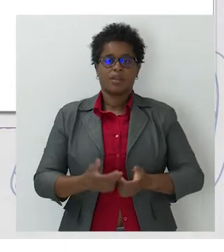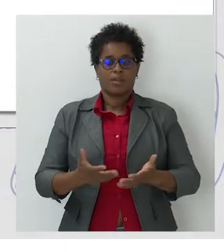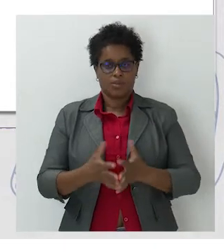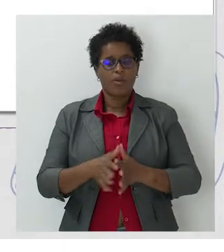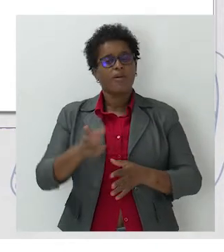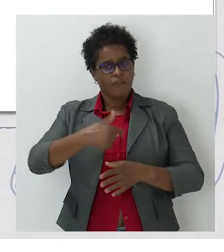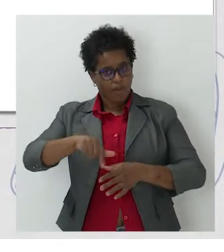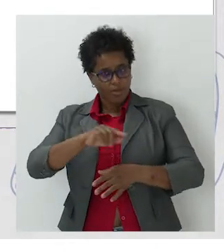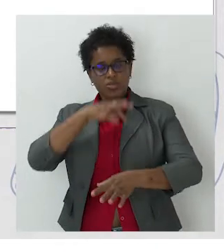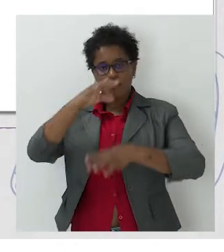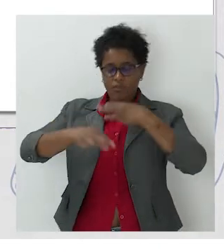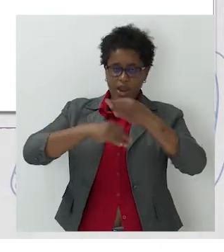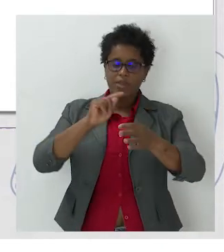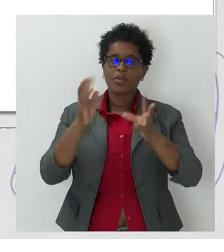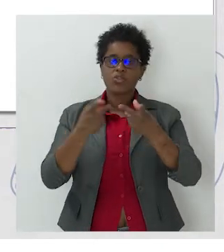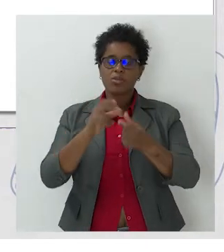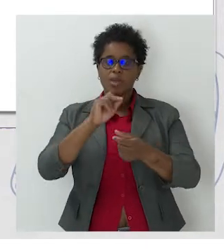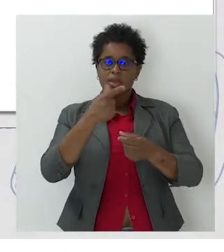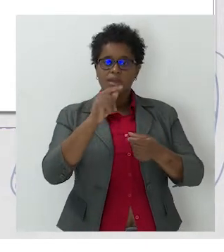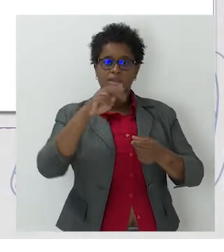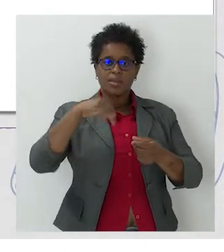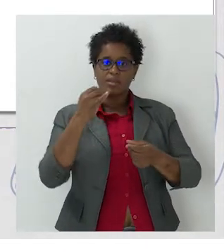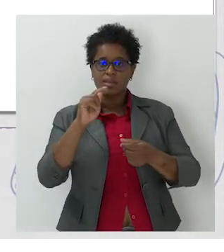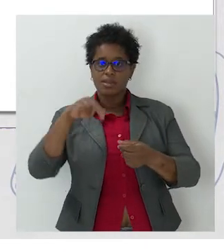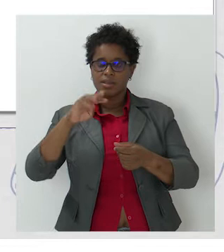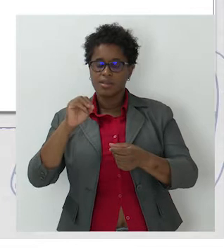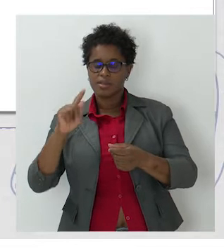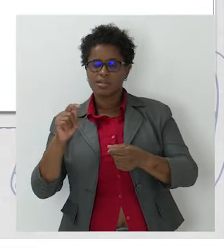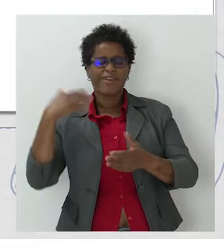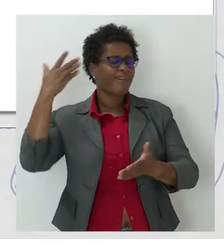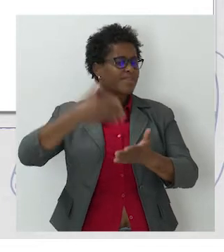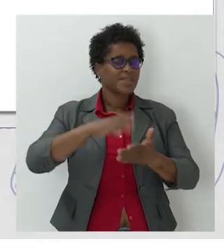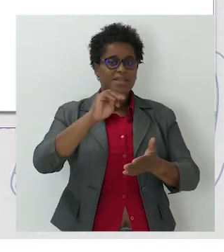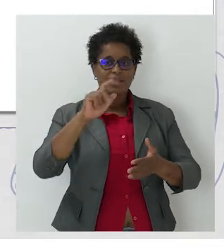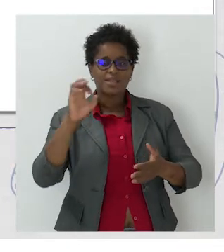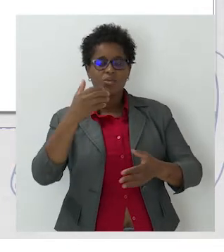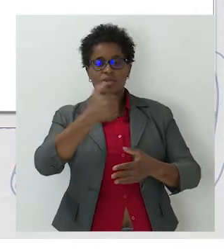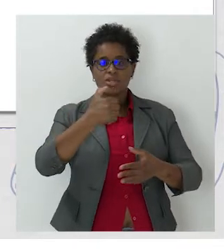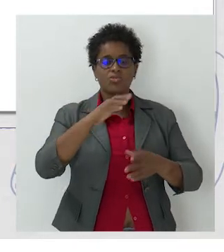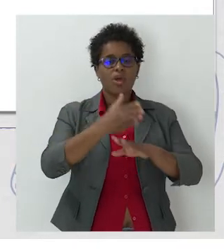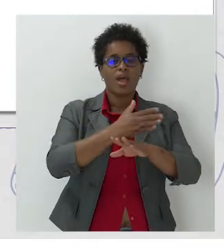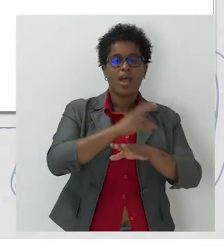Portanto, vamos falar da economia ateniense até século V a.C.